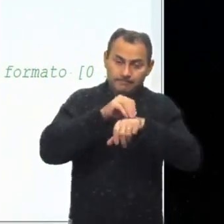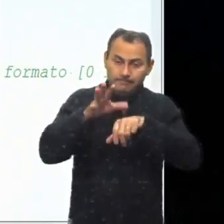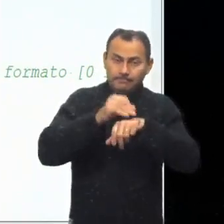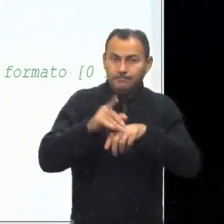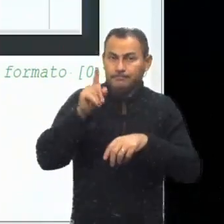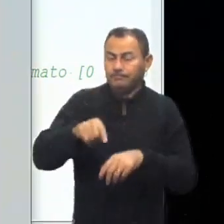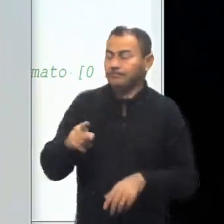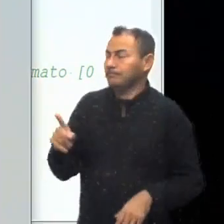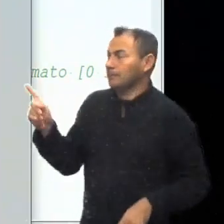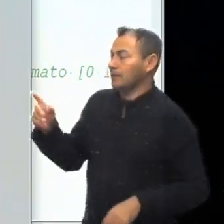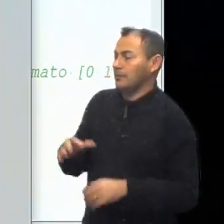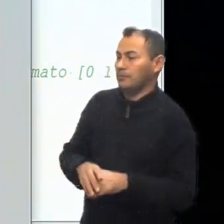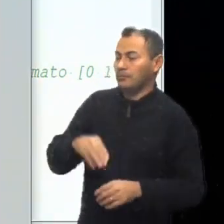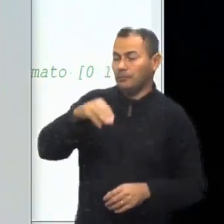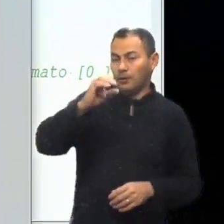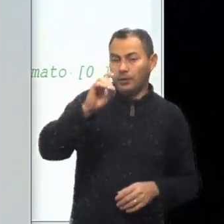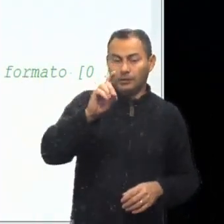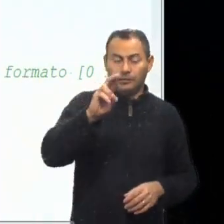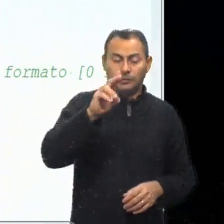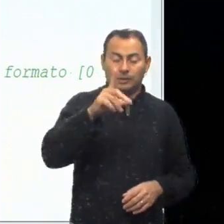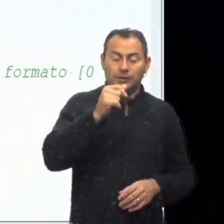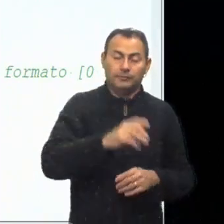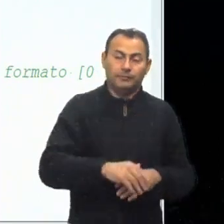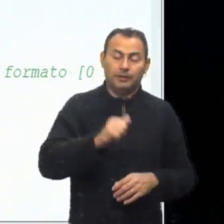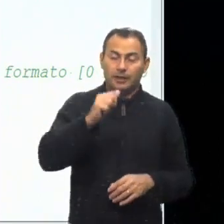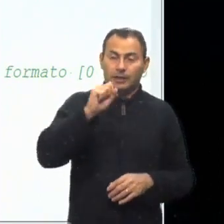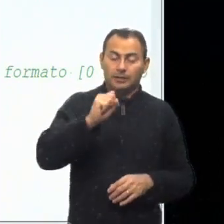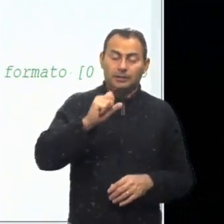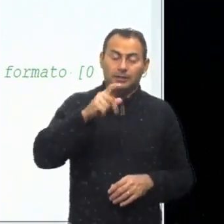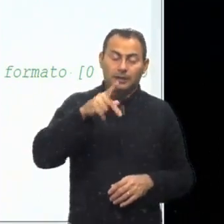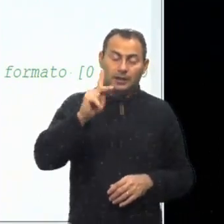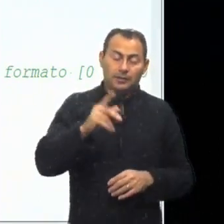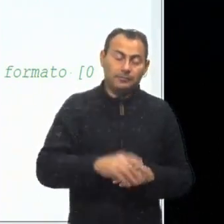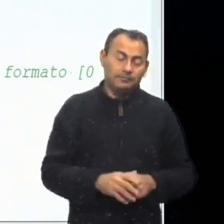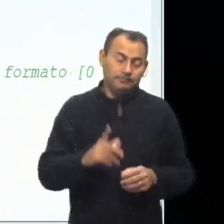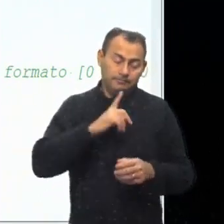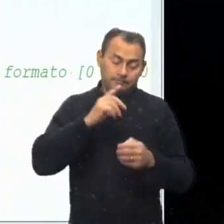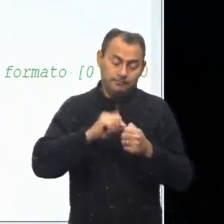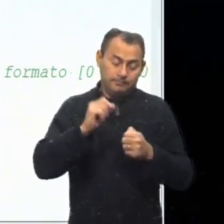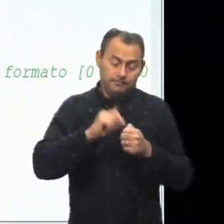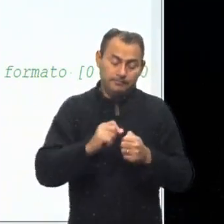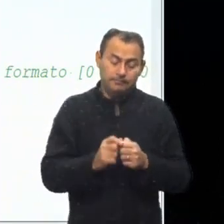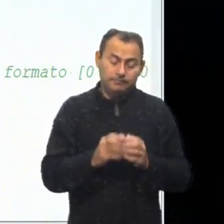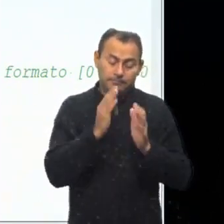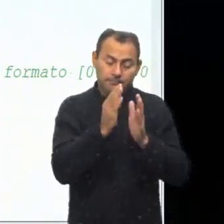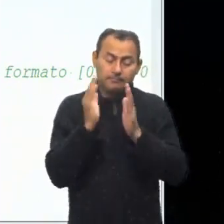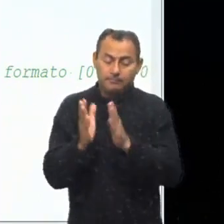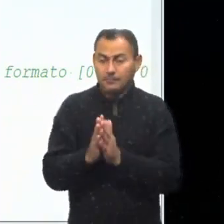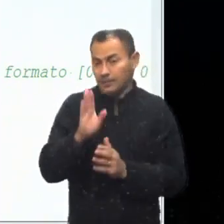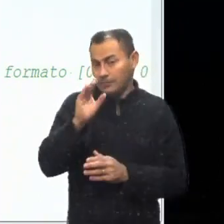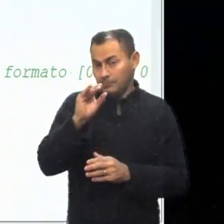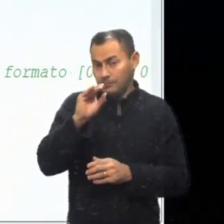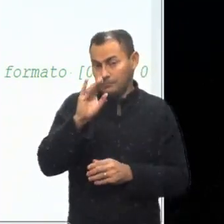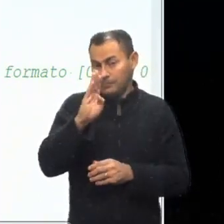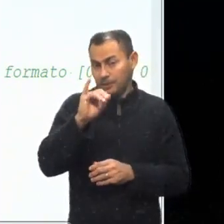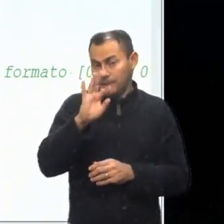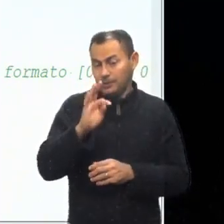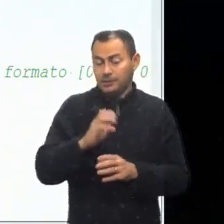Então essa é a modulação ASK. Vamos fazer aqui uma sequência de bits com tudo igual